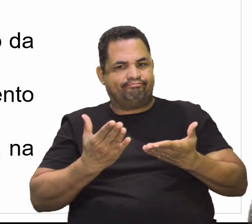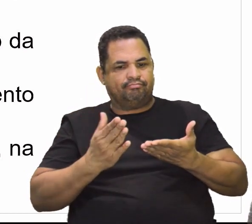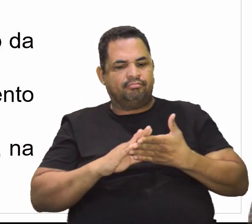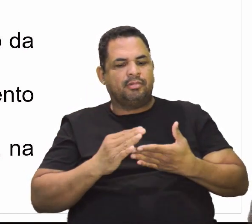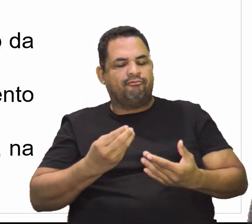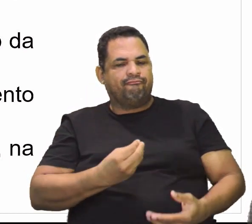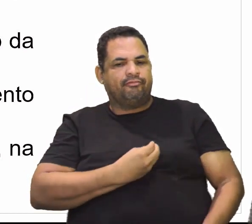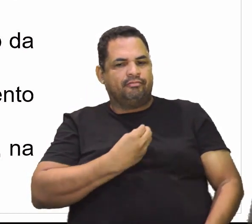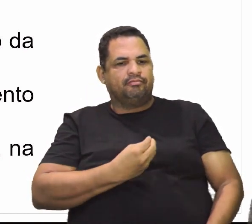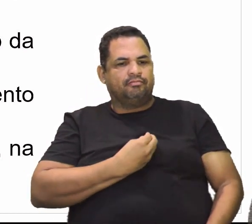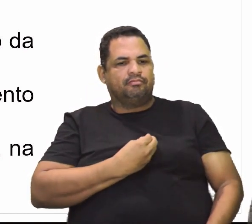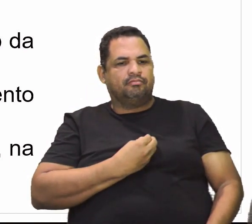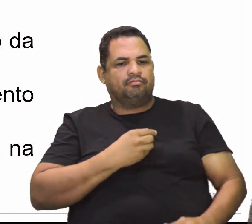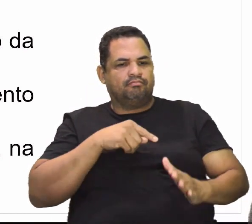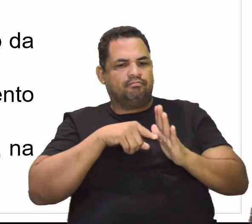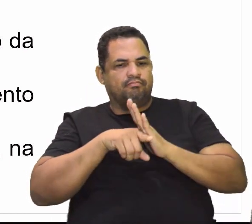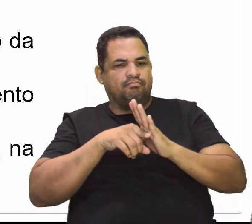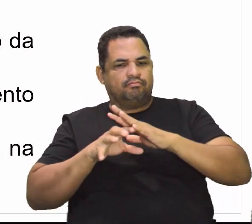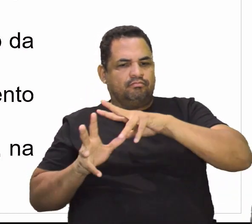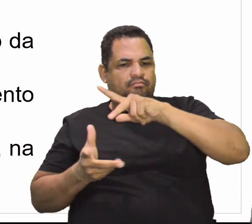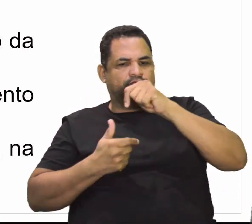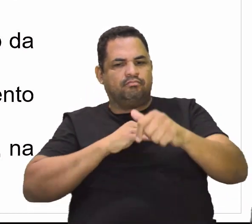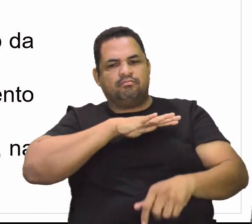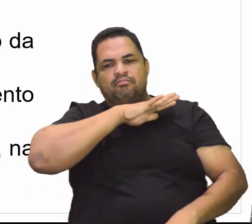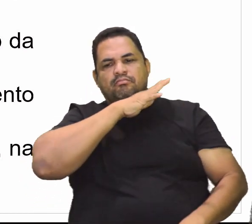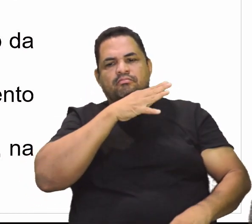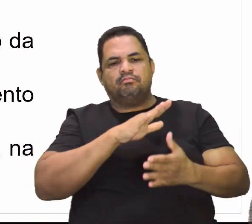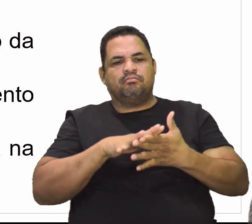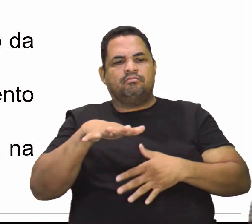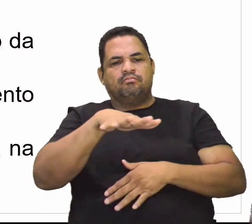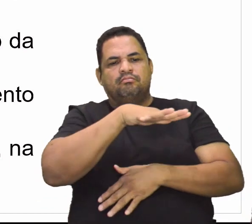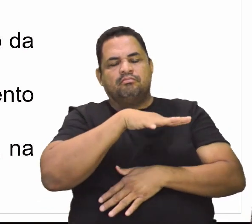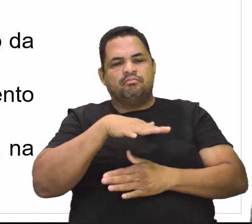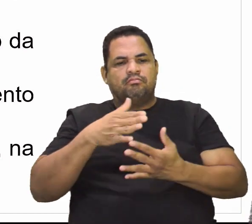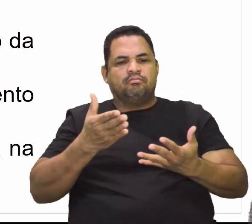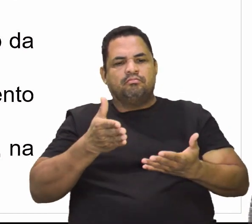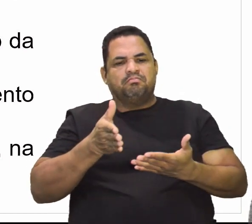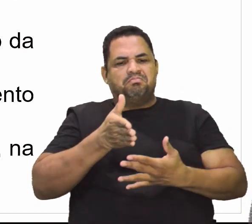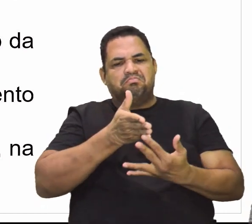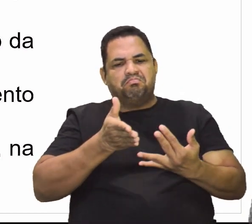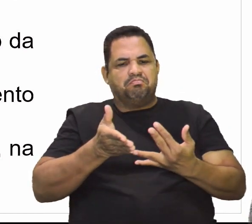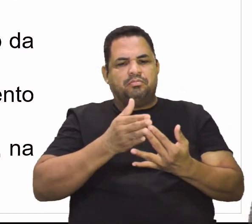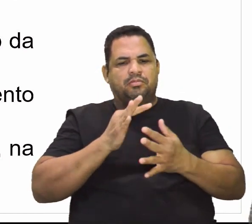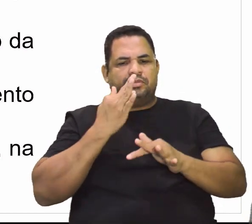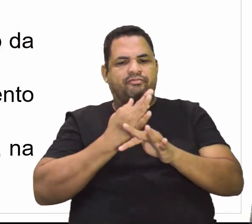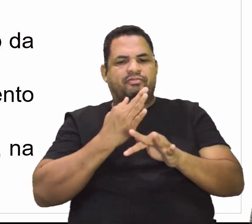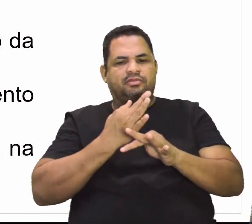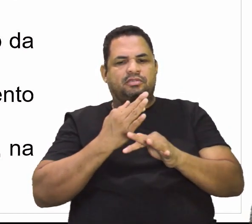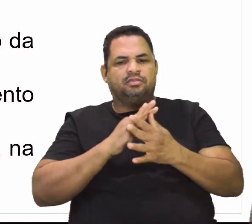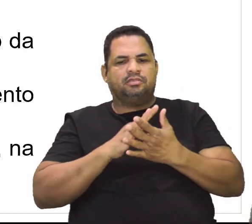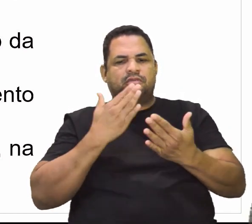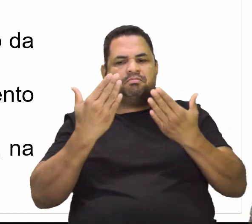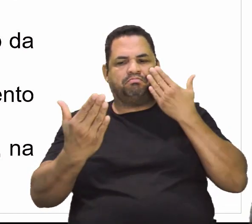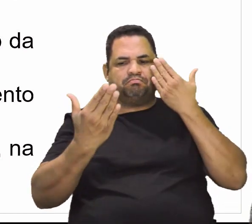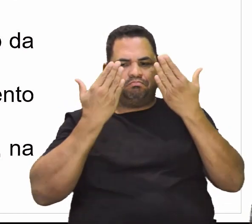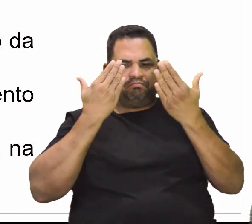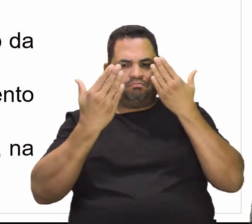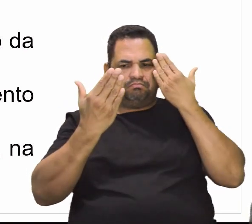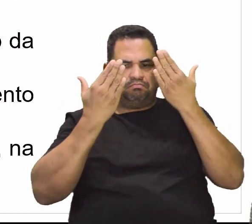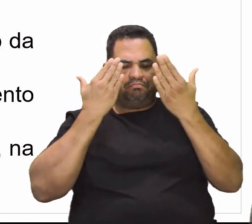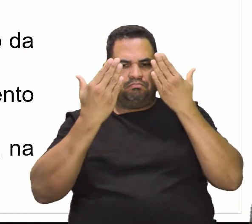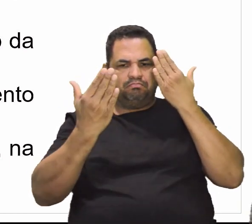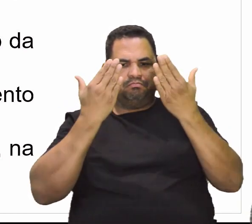A análise do mundo animal como um espaço intermediário entre a física e a